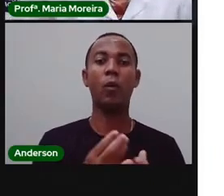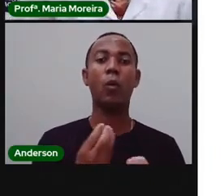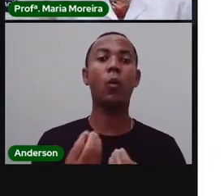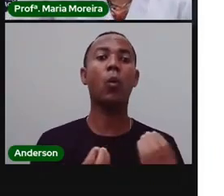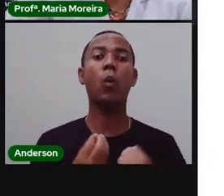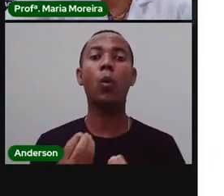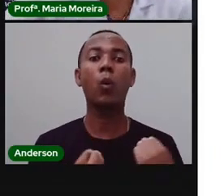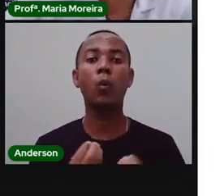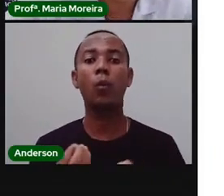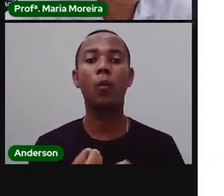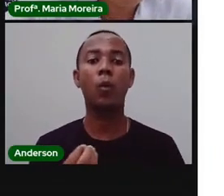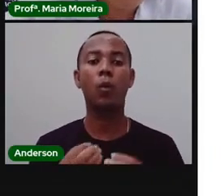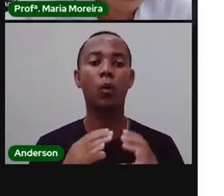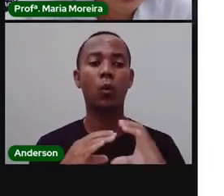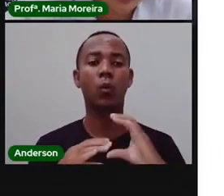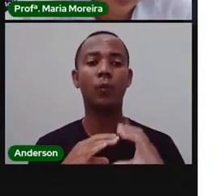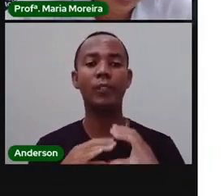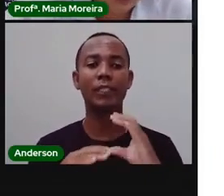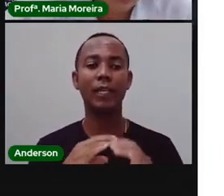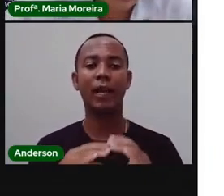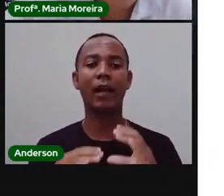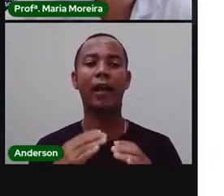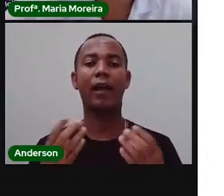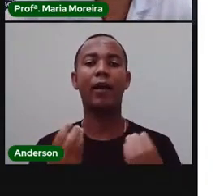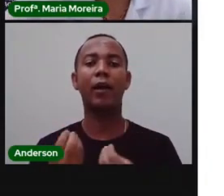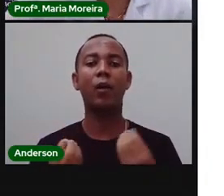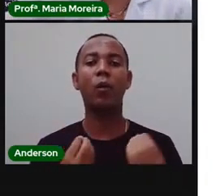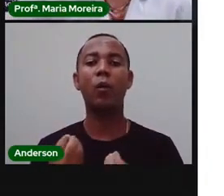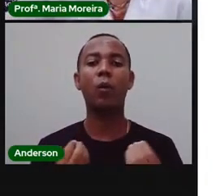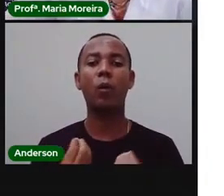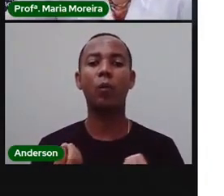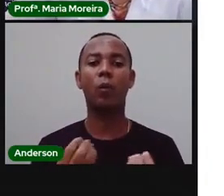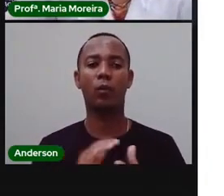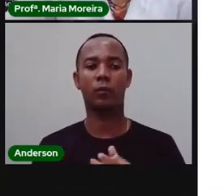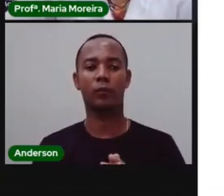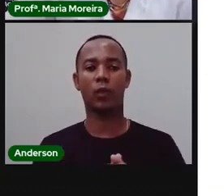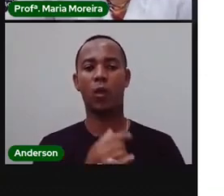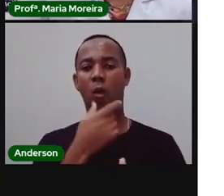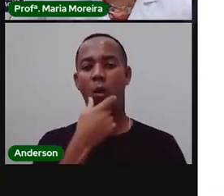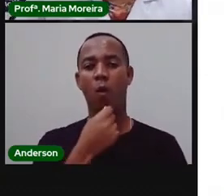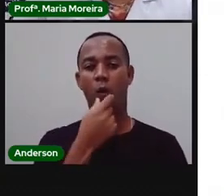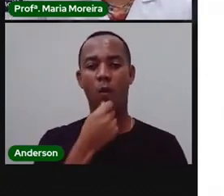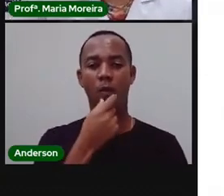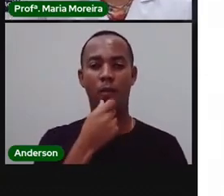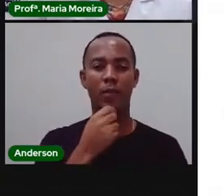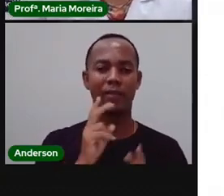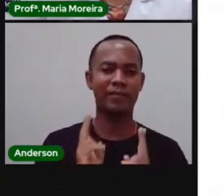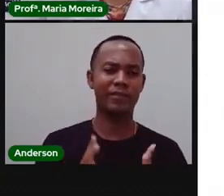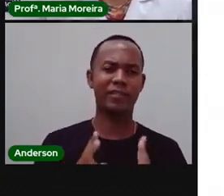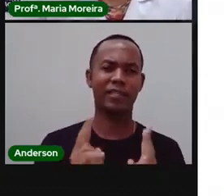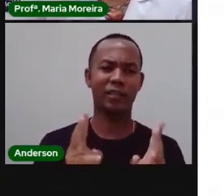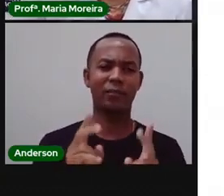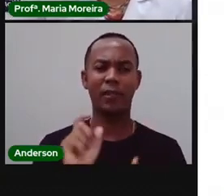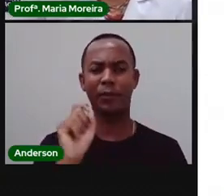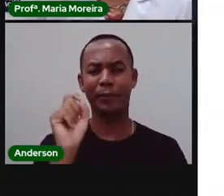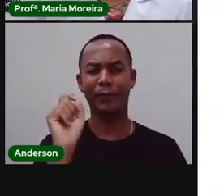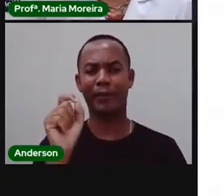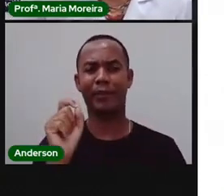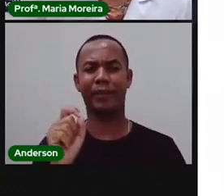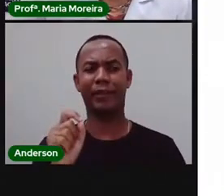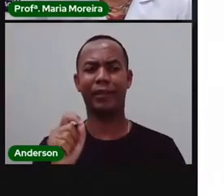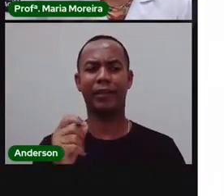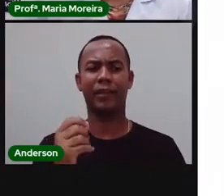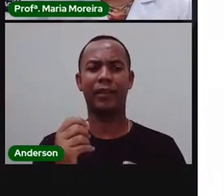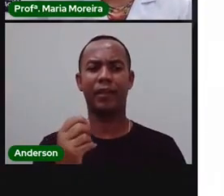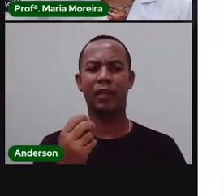Como podemos nos comunicar, né? O homem, desde sempre, desenvolveu várias